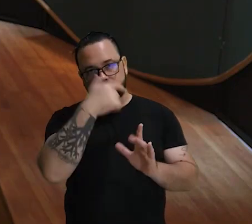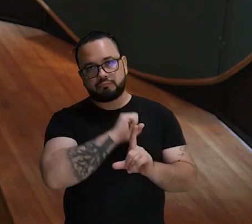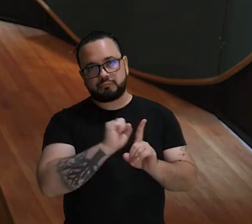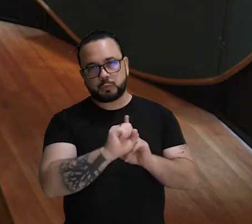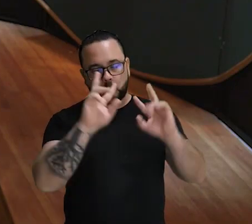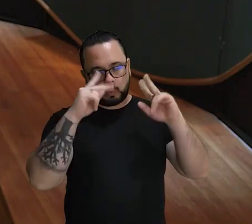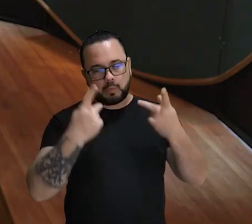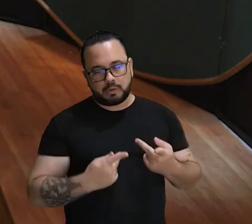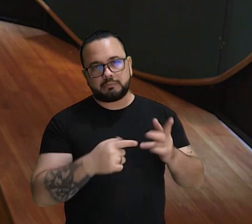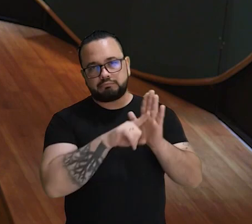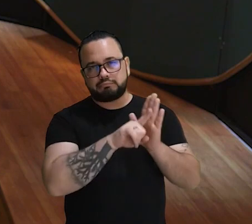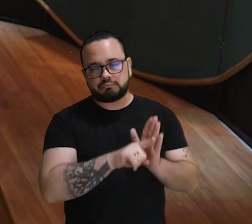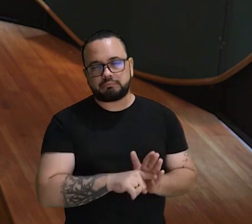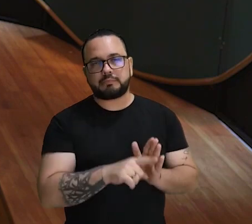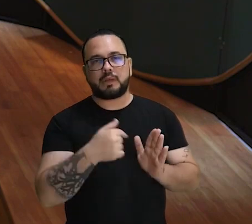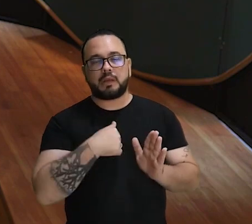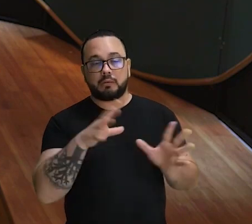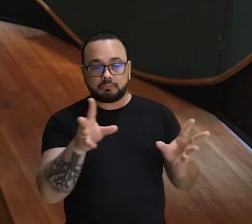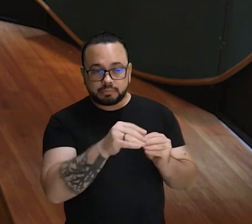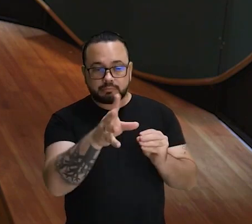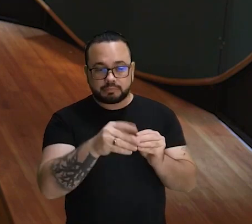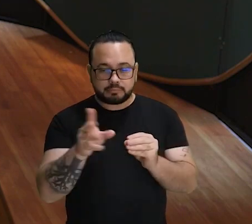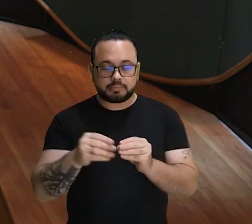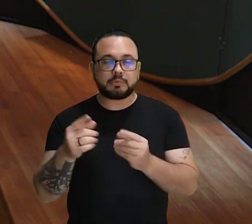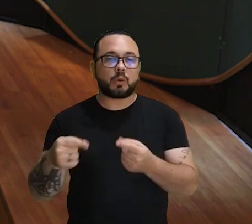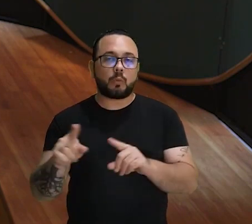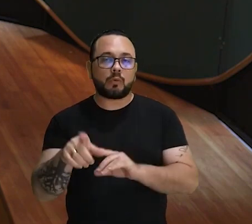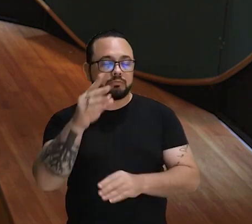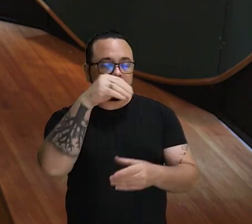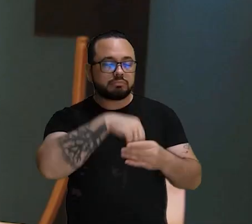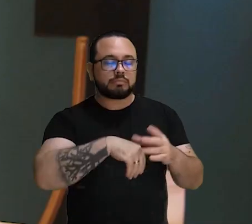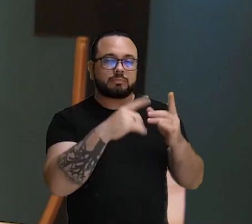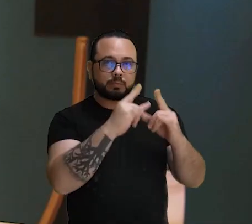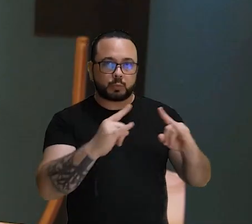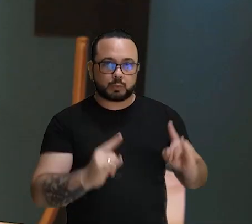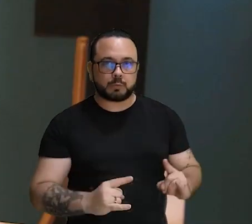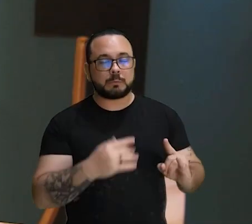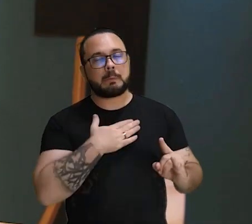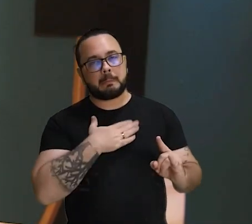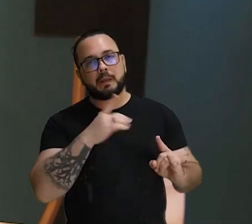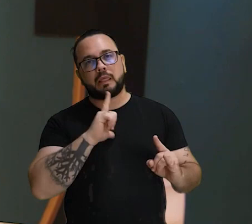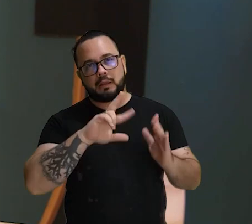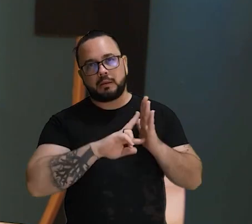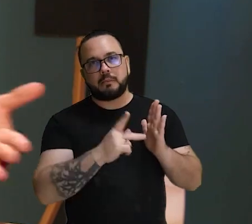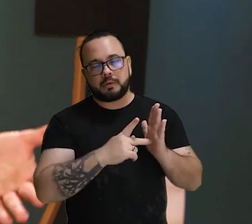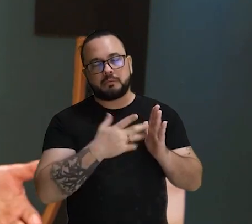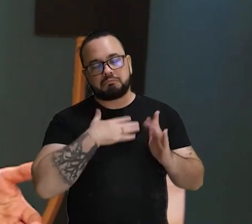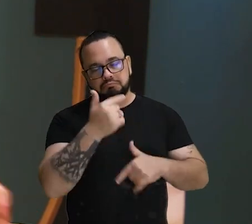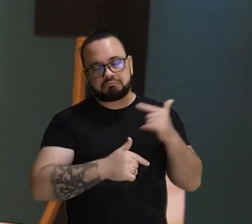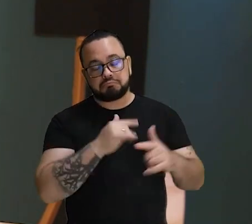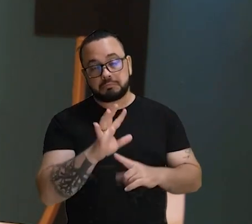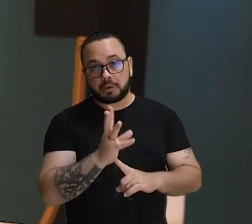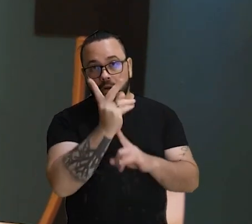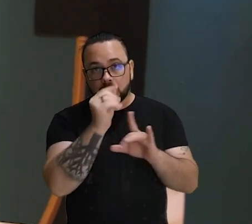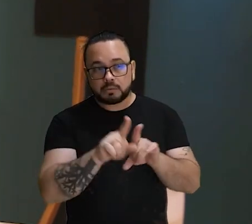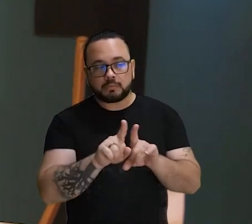sociais e tal, com humanas, que eu comecei a juntar e fazer uma pesquisa sobre a música no circo, e isso fazer muito sentido, inclusive pro meu trabalho artístico,